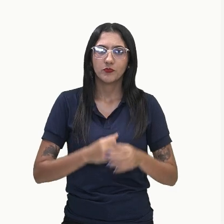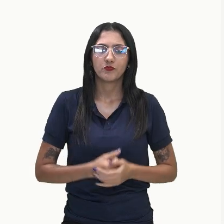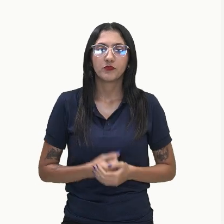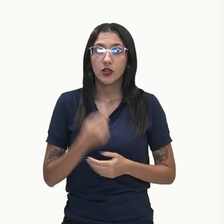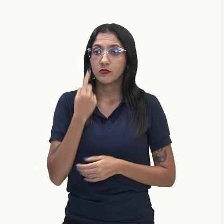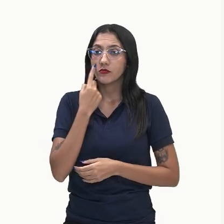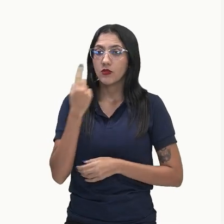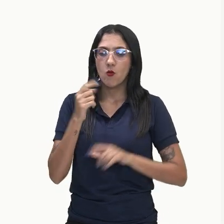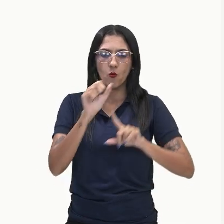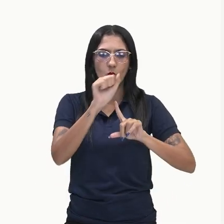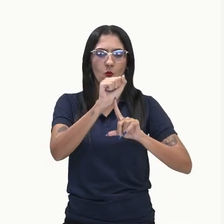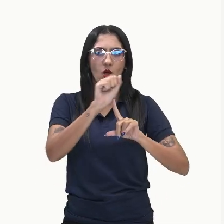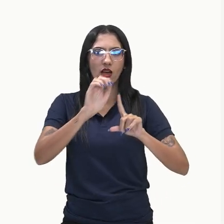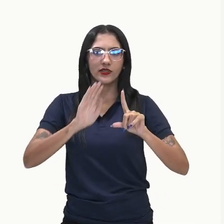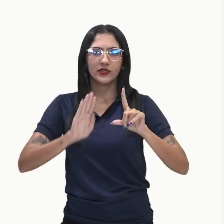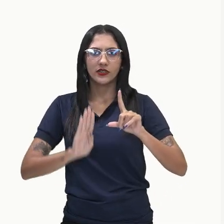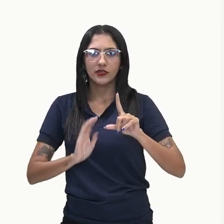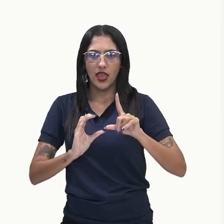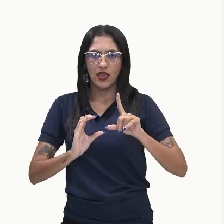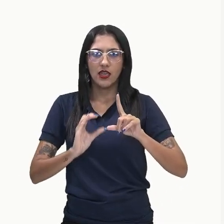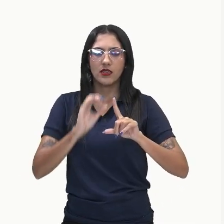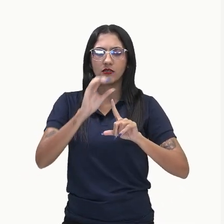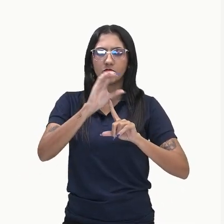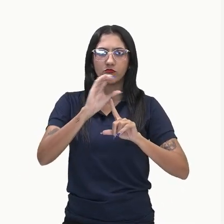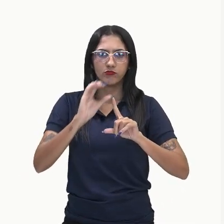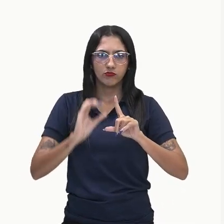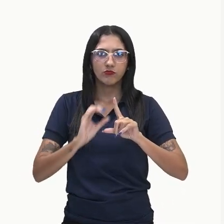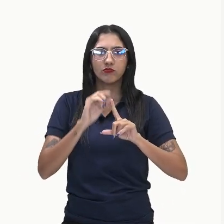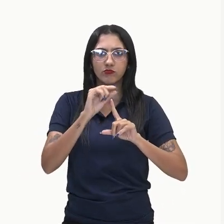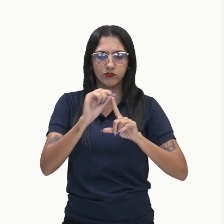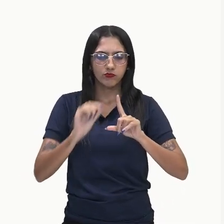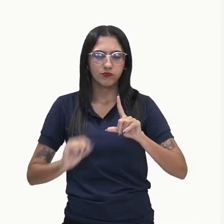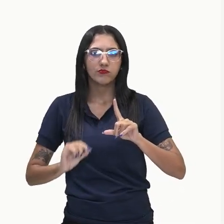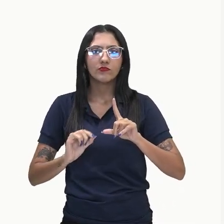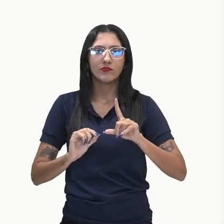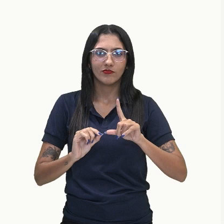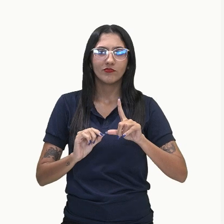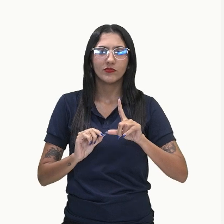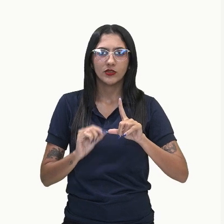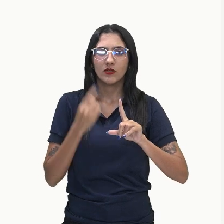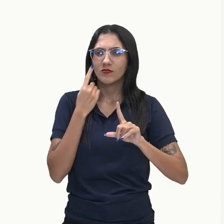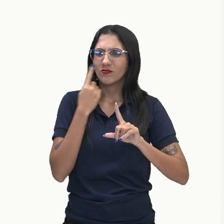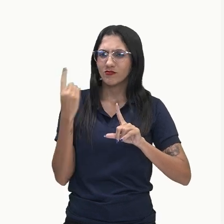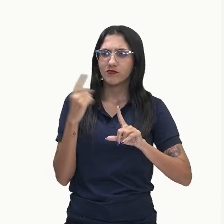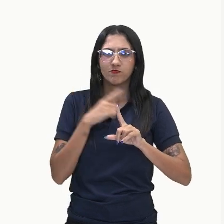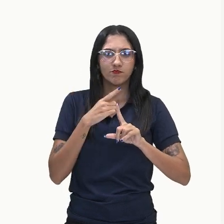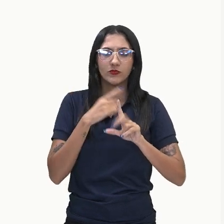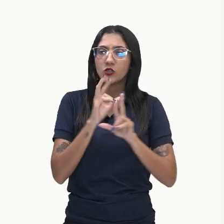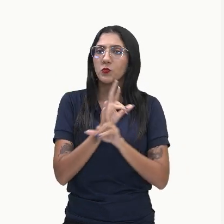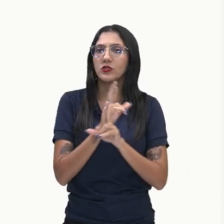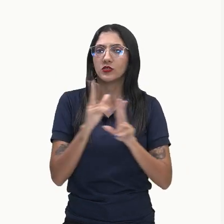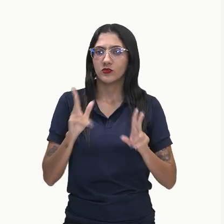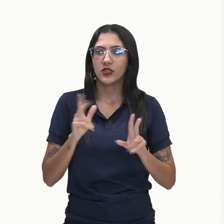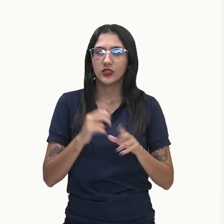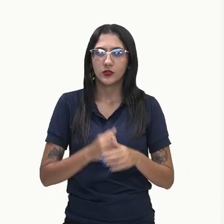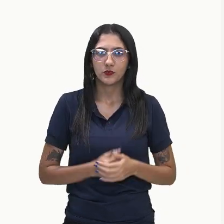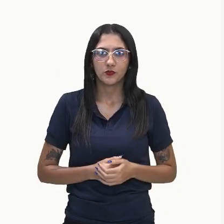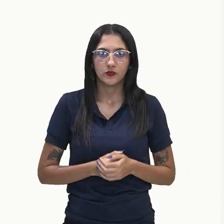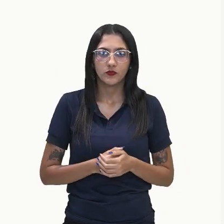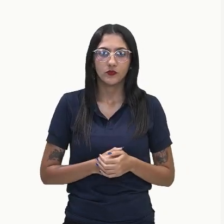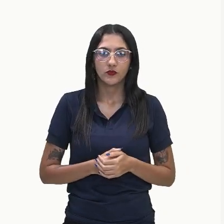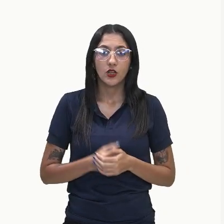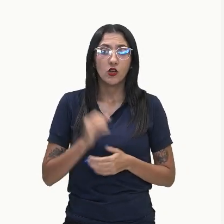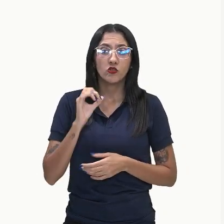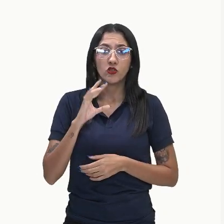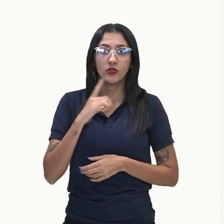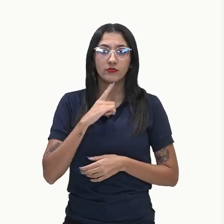AC também já tem medida diferente, tanto do lado AB quanto do lado BC. O AC, ele foi